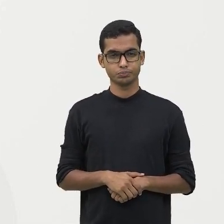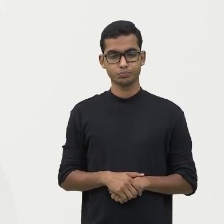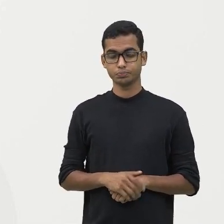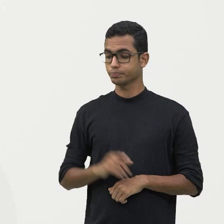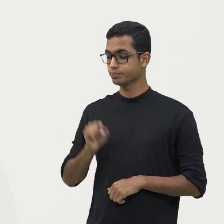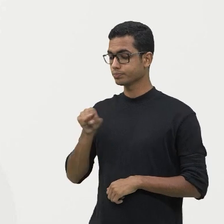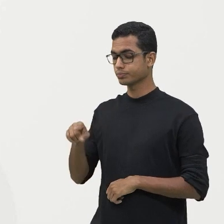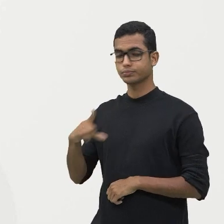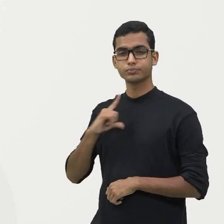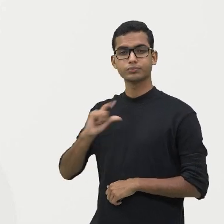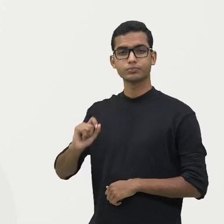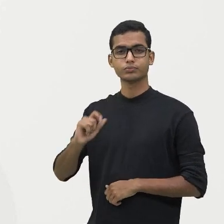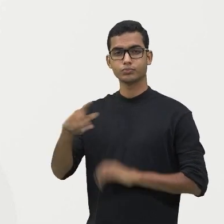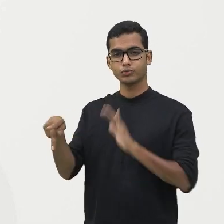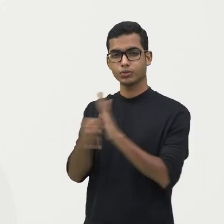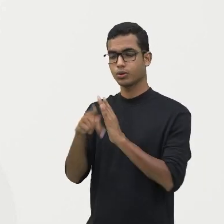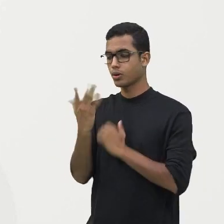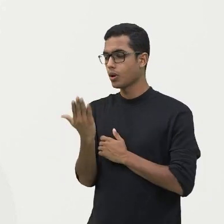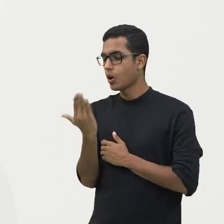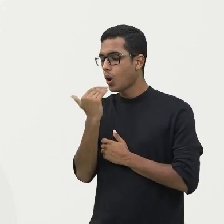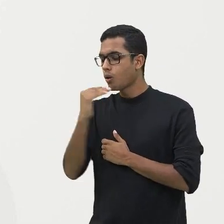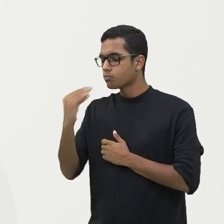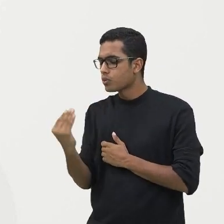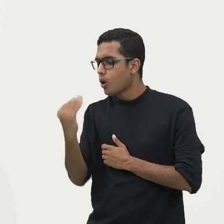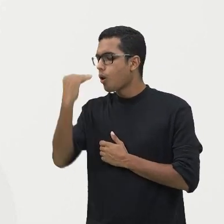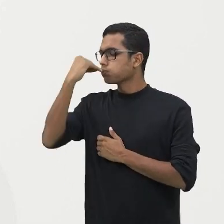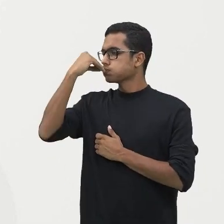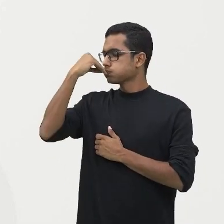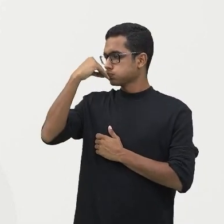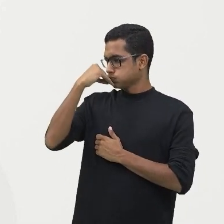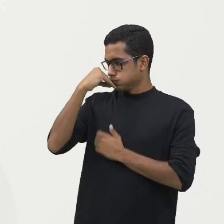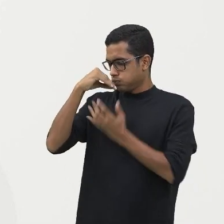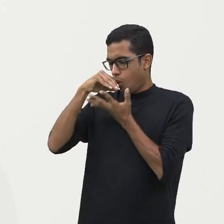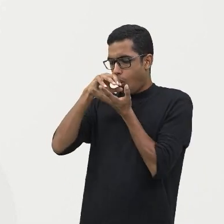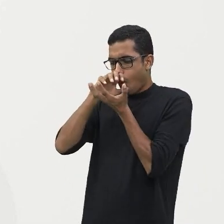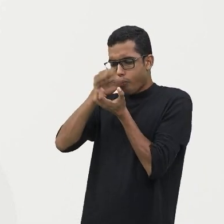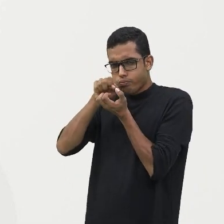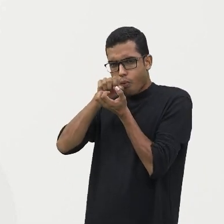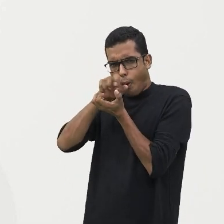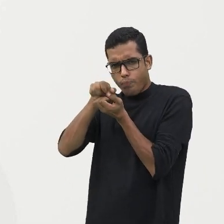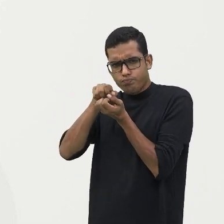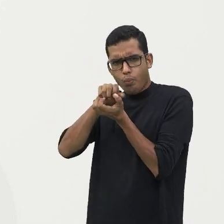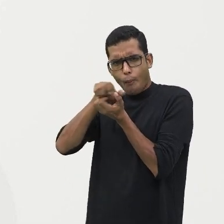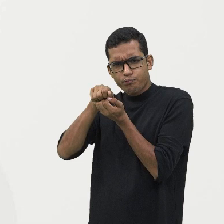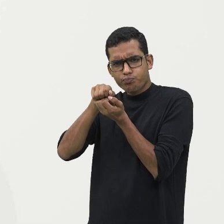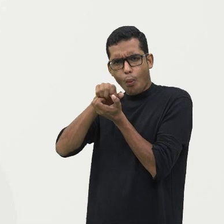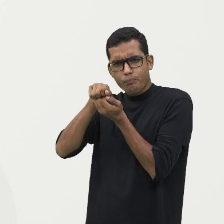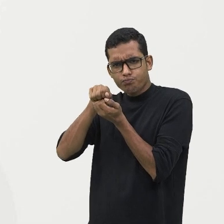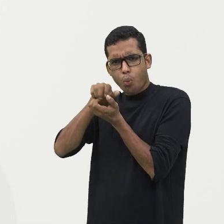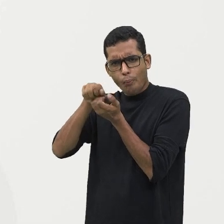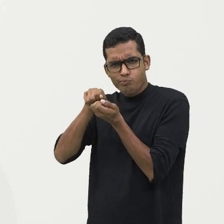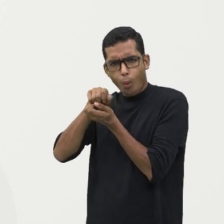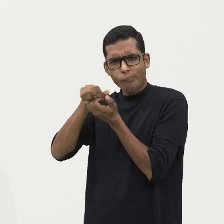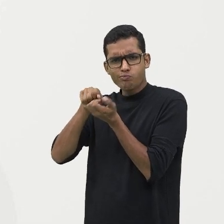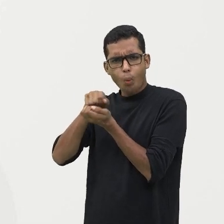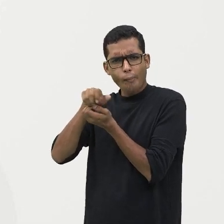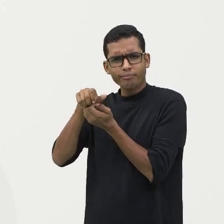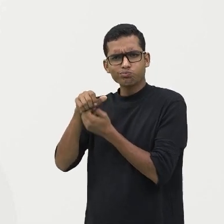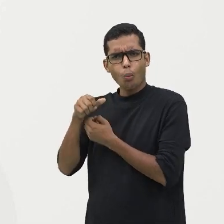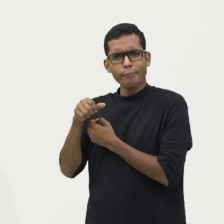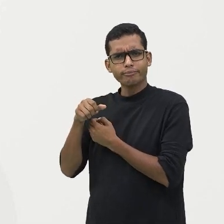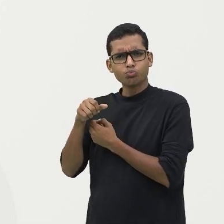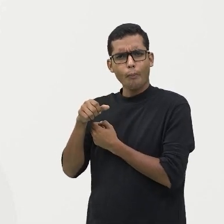eu tenho a mastigação, que é feita, né, na boca, os dentes vão mastigar, e eu tenho os